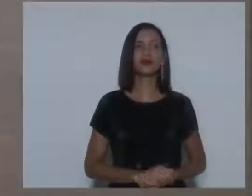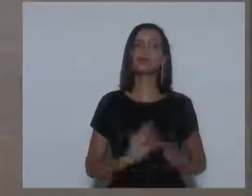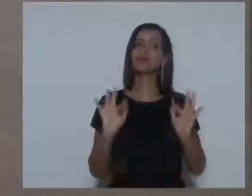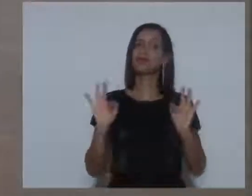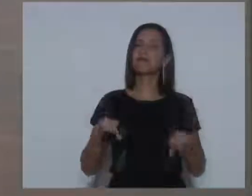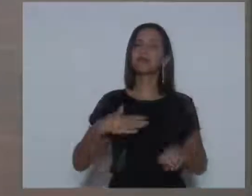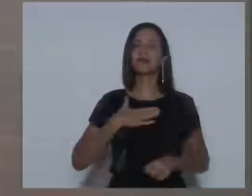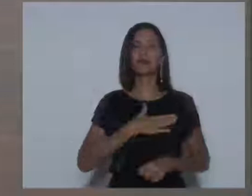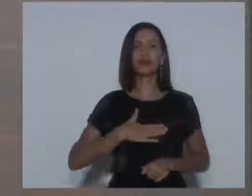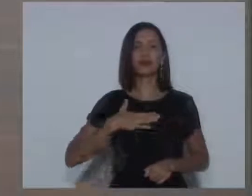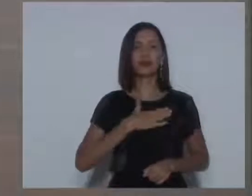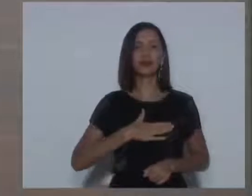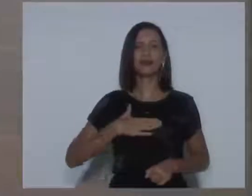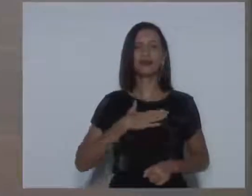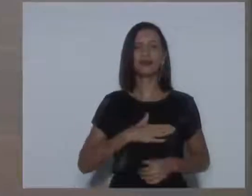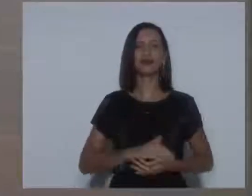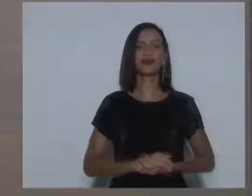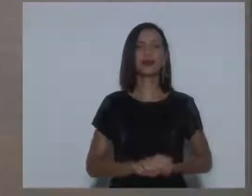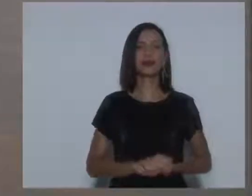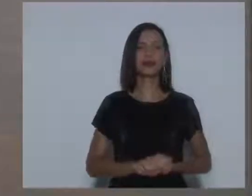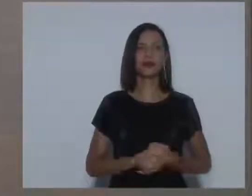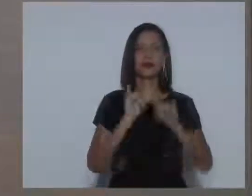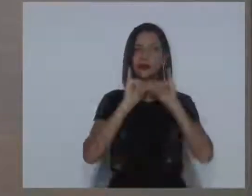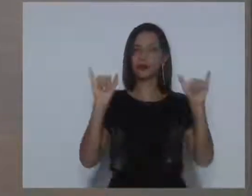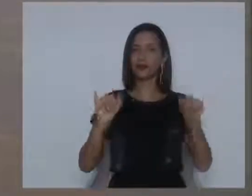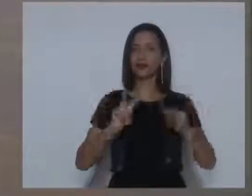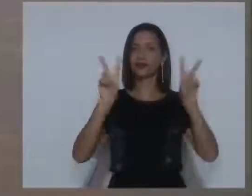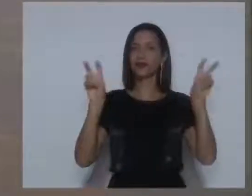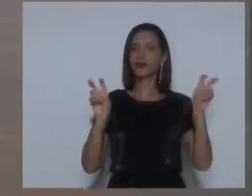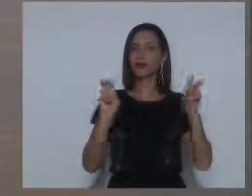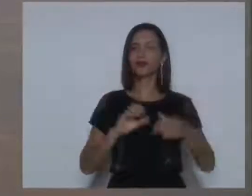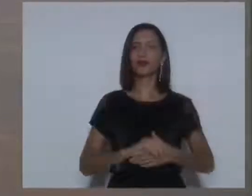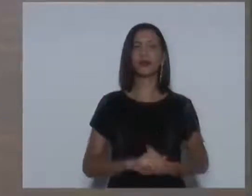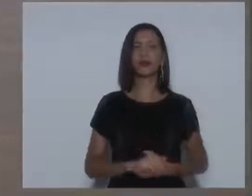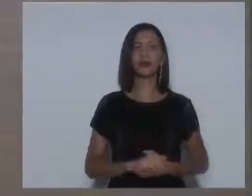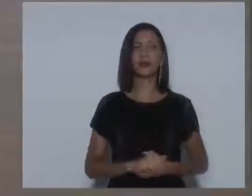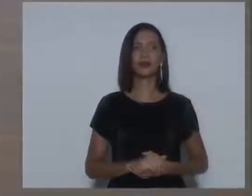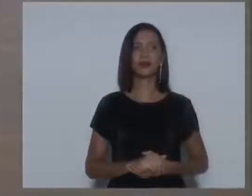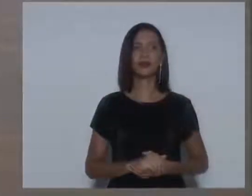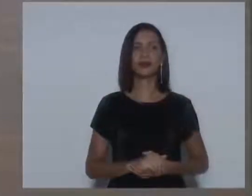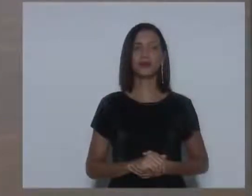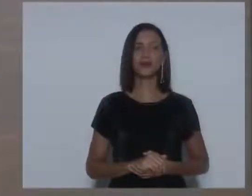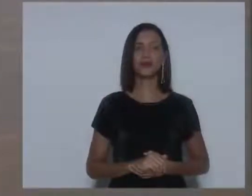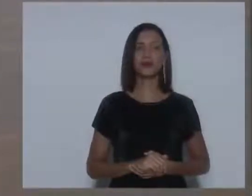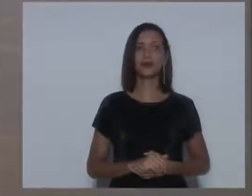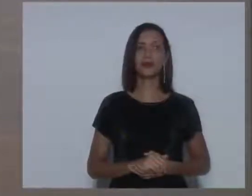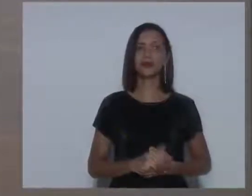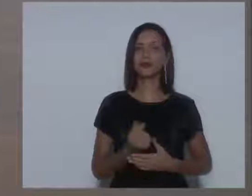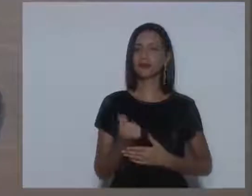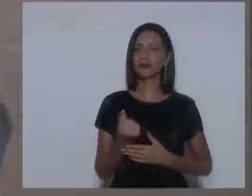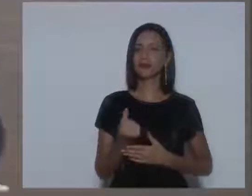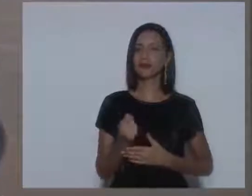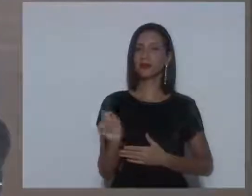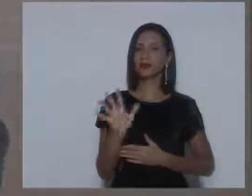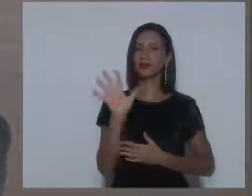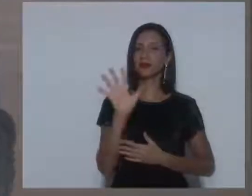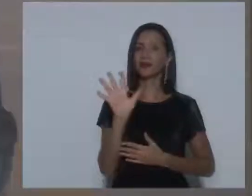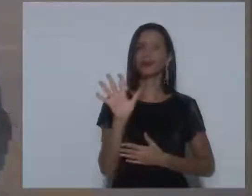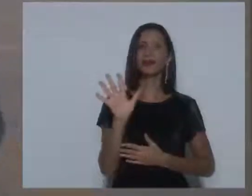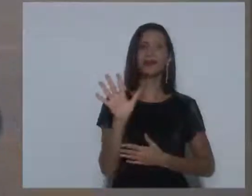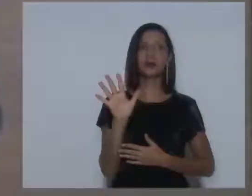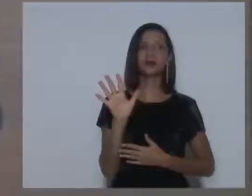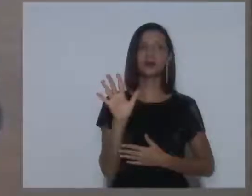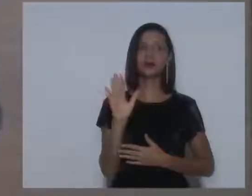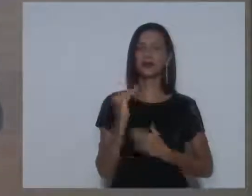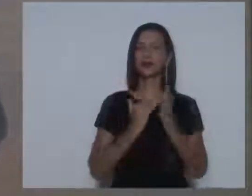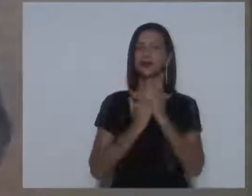Finalmente, quero tratar aqui da questão do aumento das passagens que